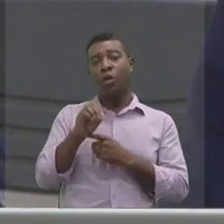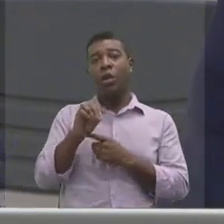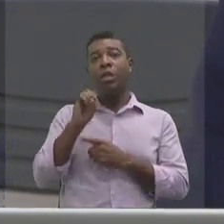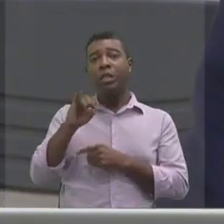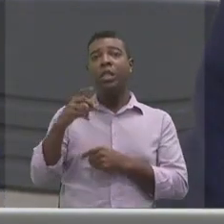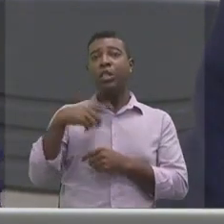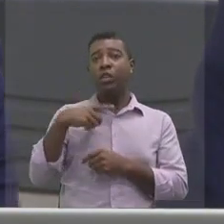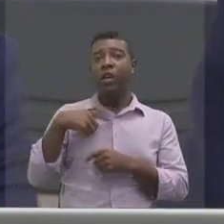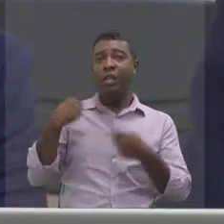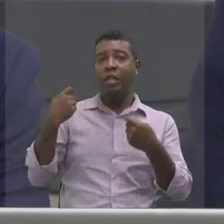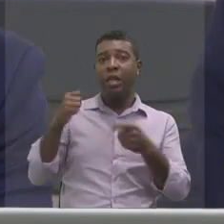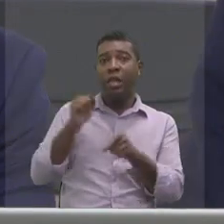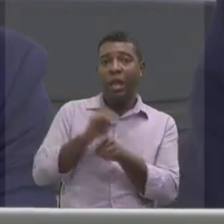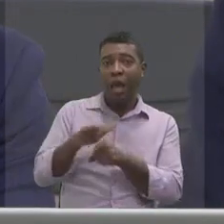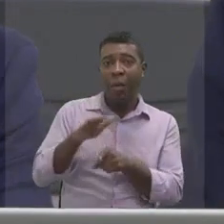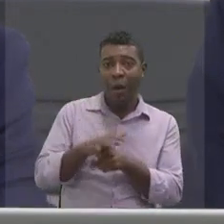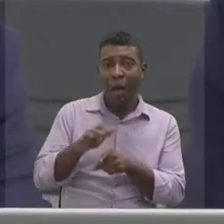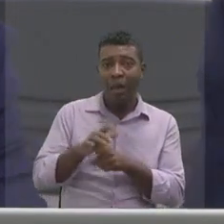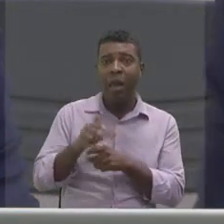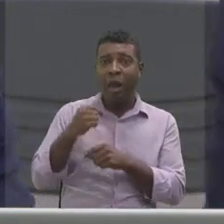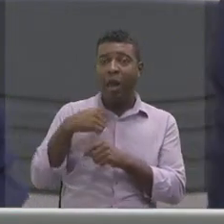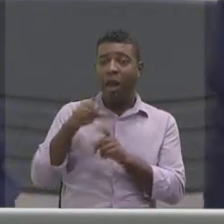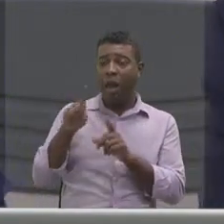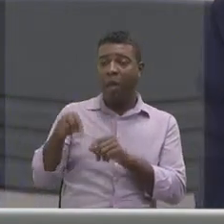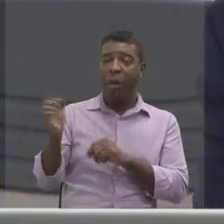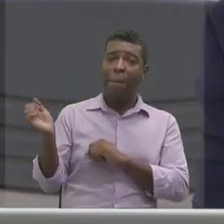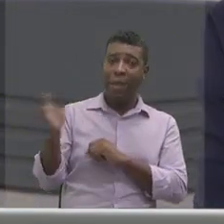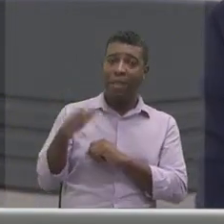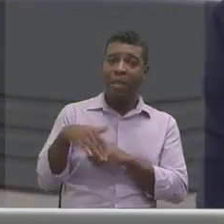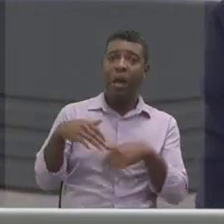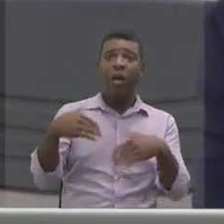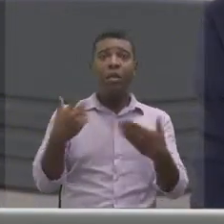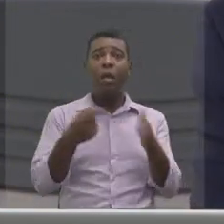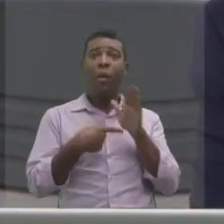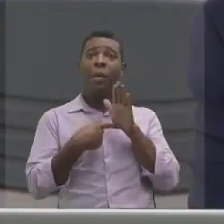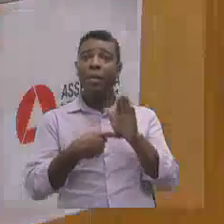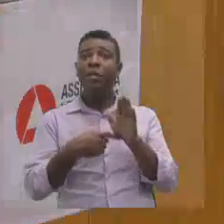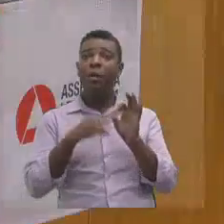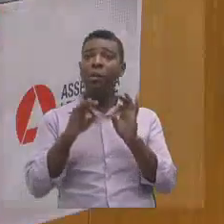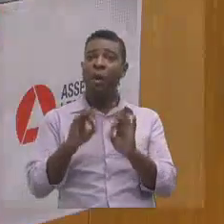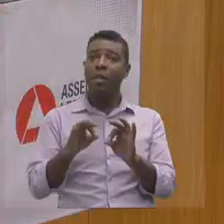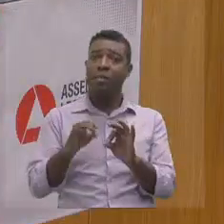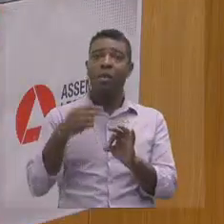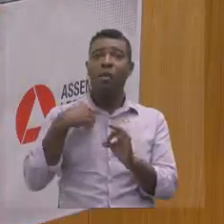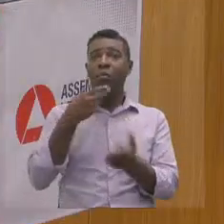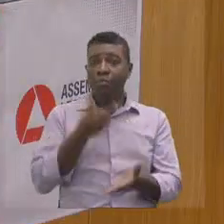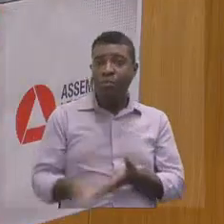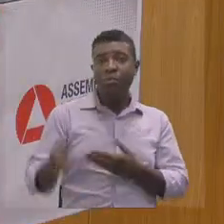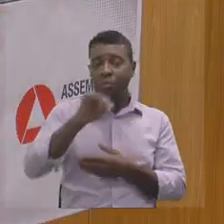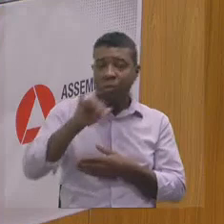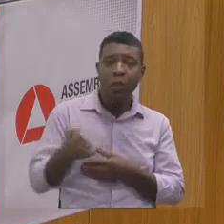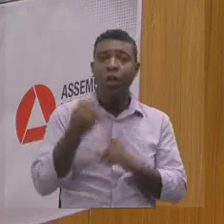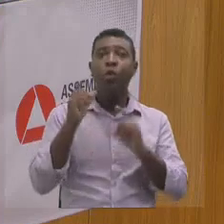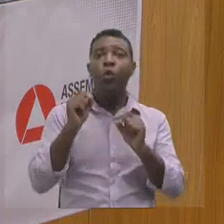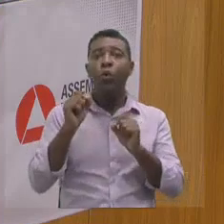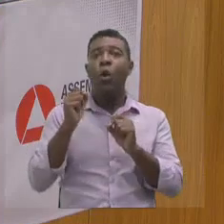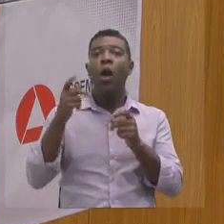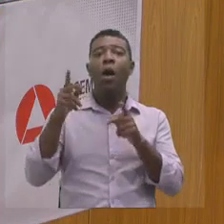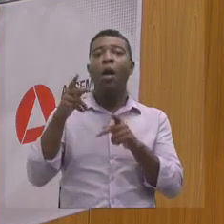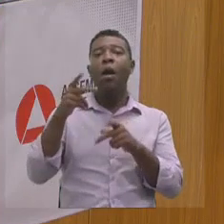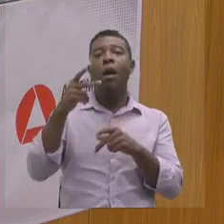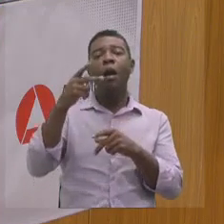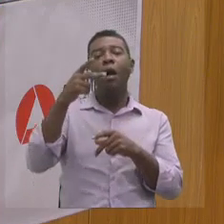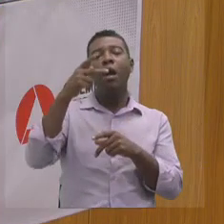ele apresentar E olha que ele apresentou mesmo então não perca oportunidade né prefeito Marco Antônio então ele tá dizendo que o seguinte Olha